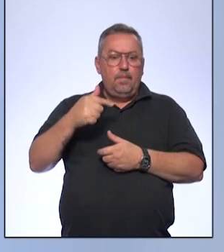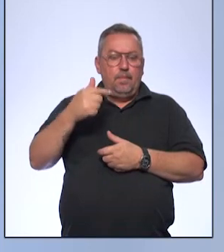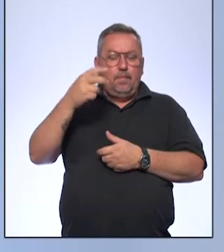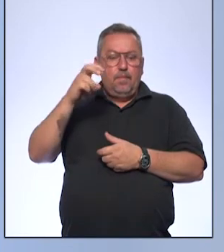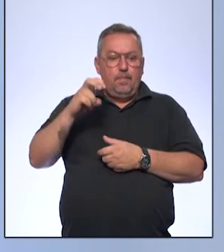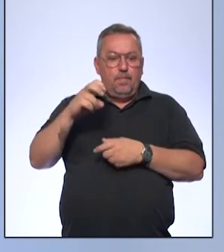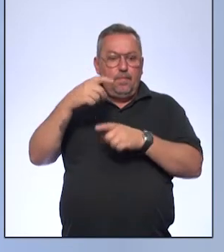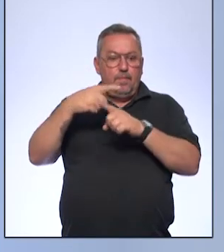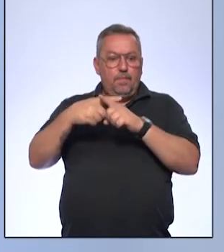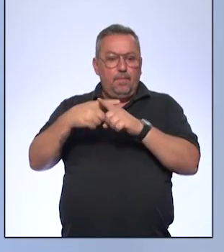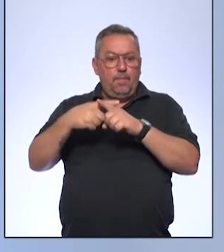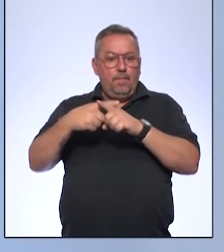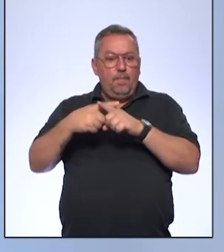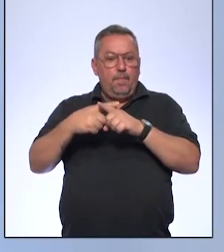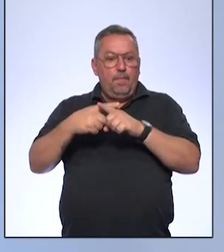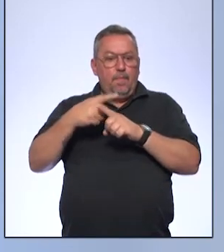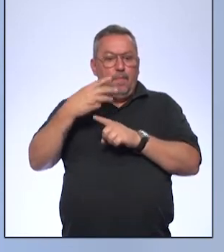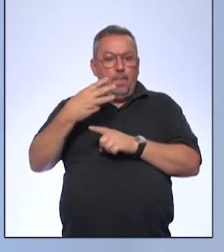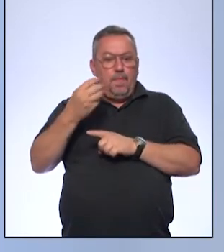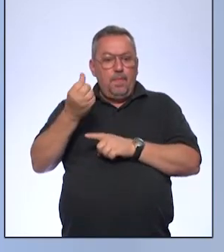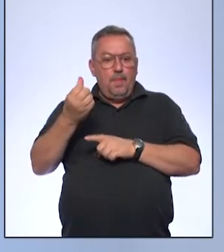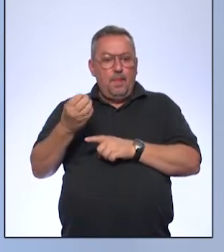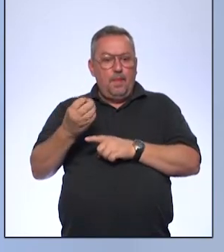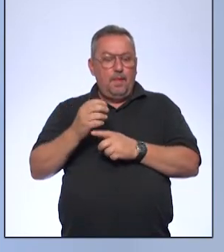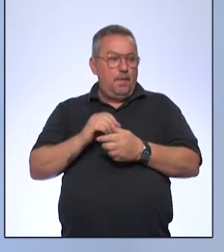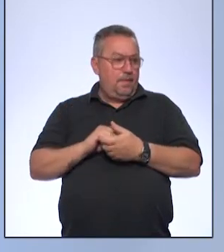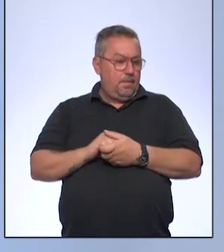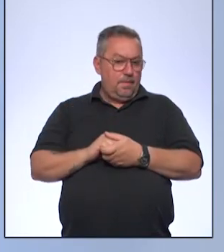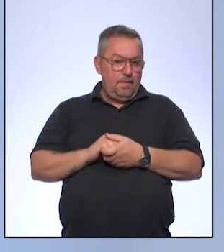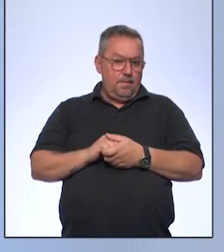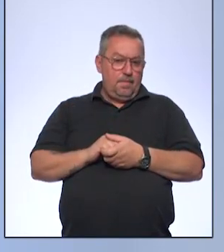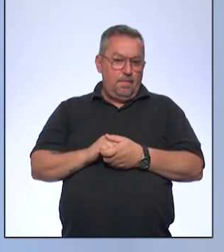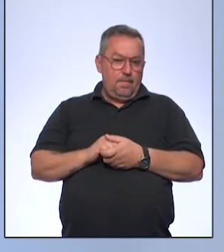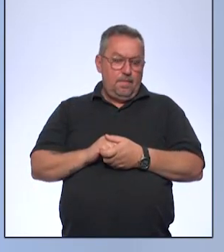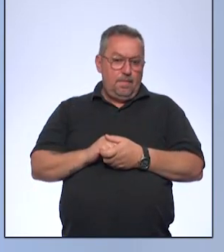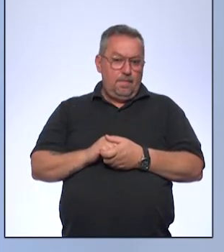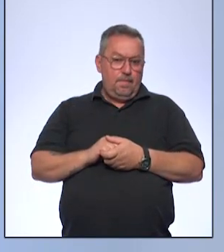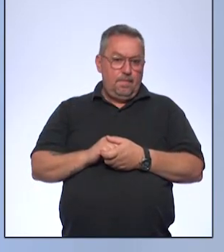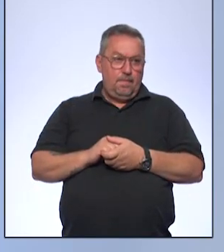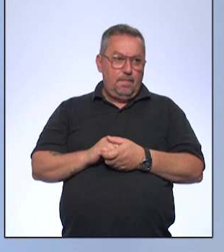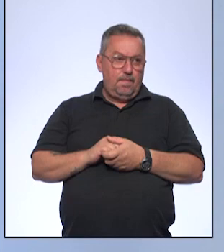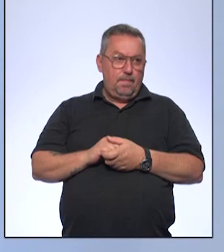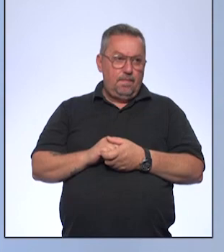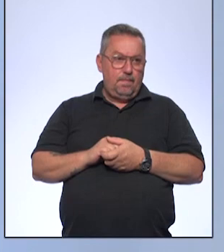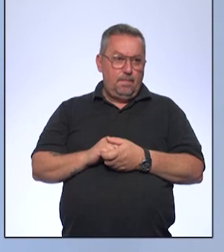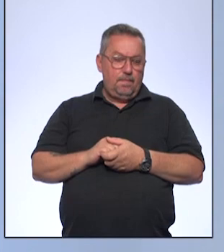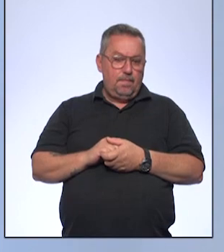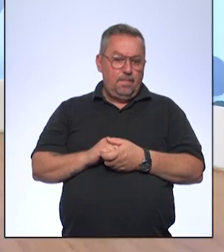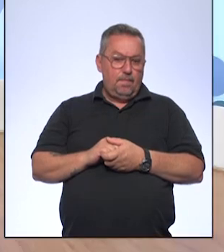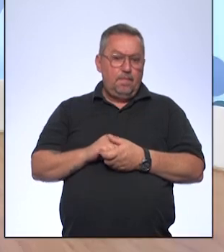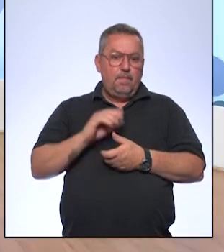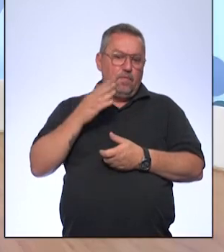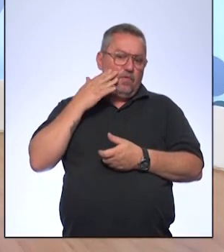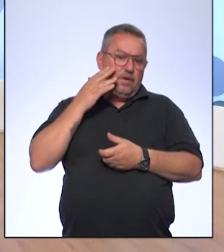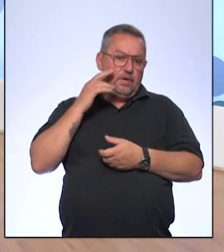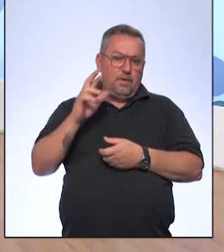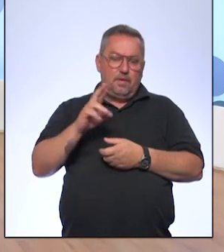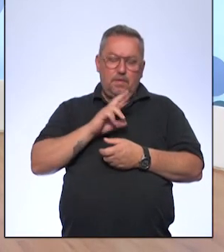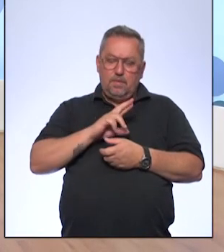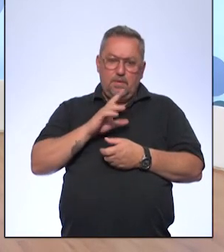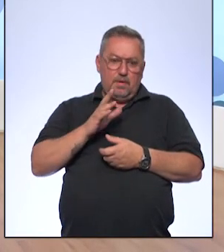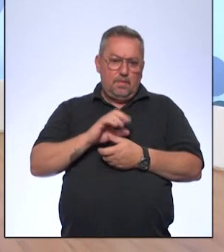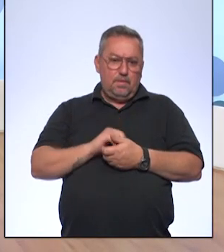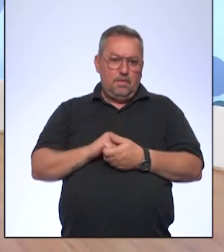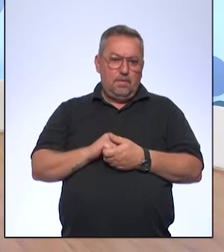75 vezes 360. Beleza? Sim, já sei até o resultado da